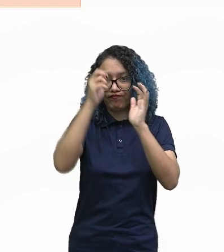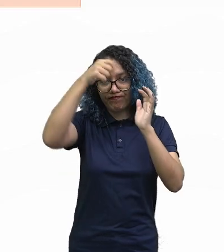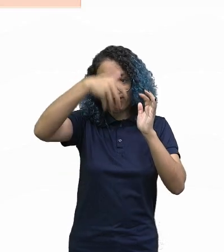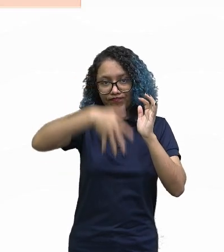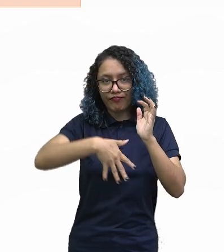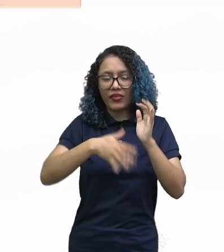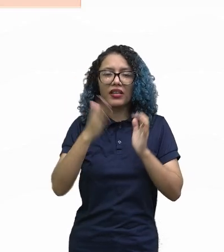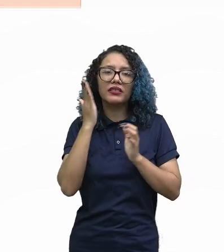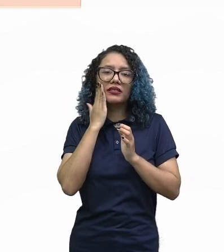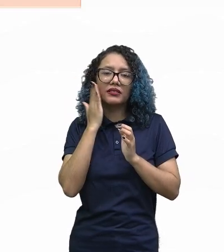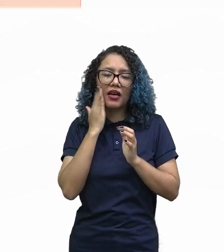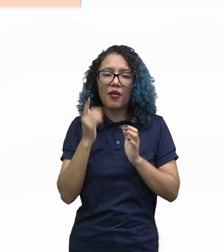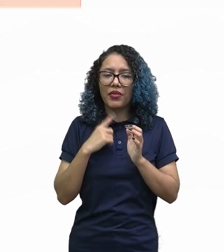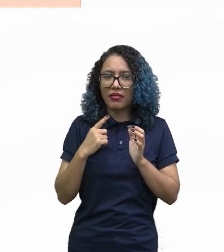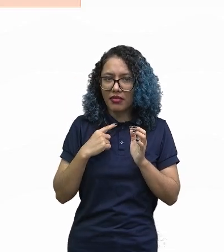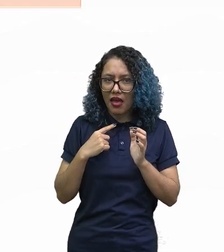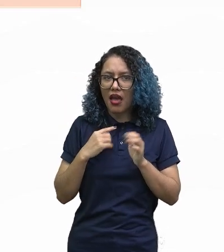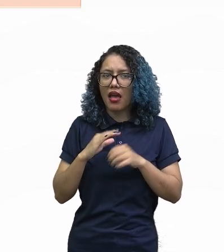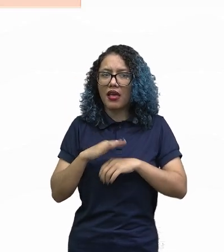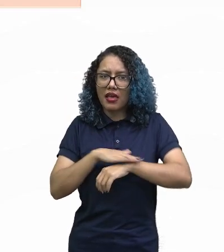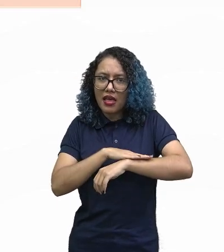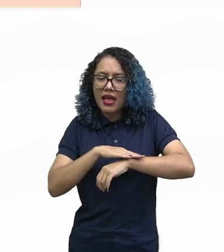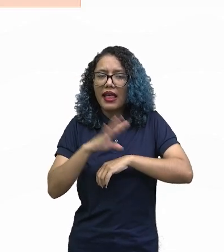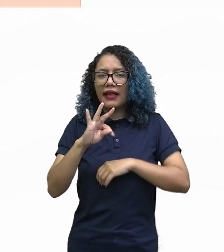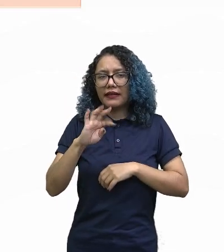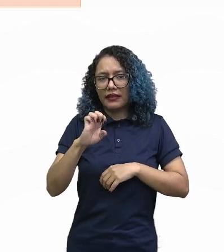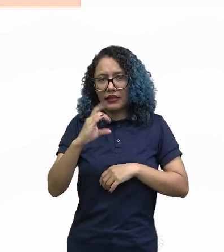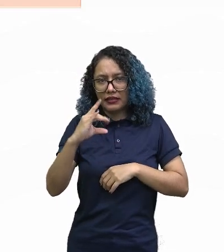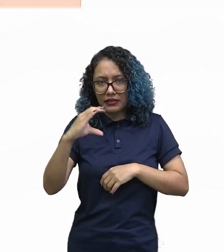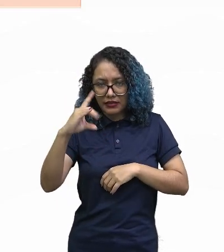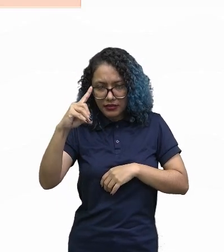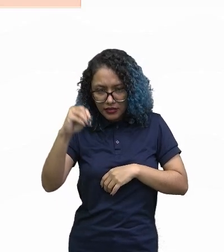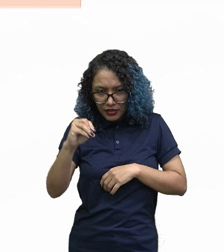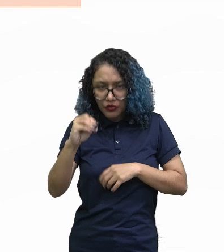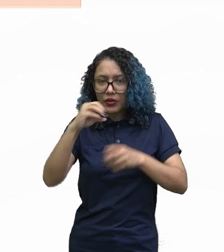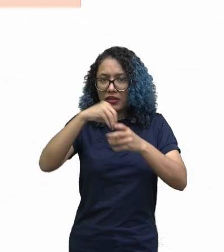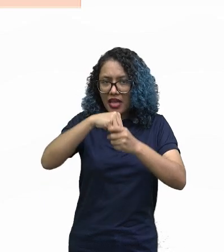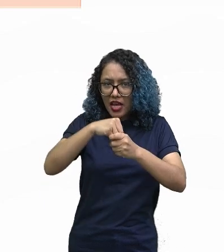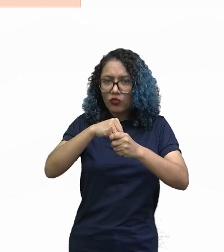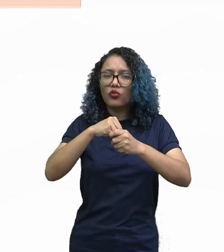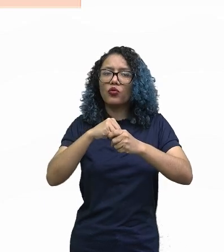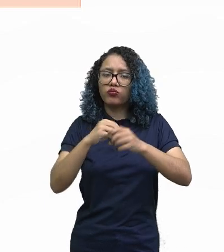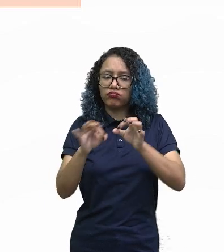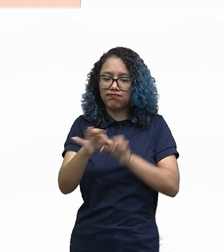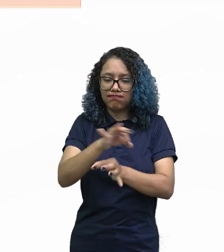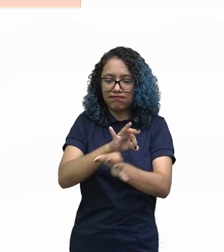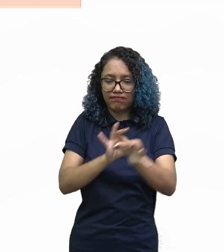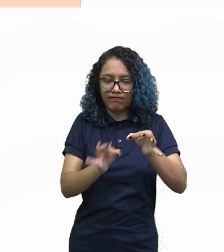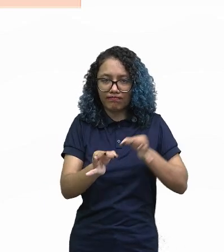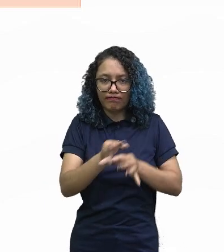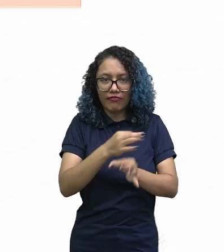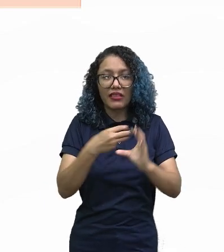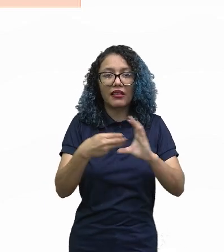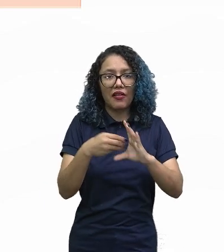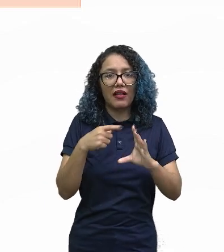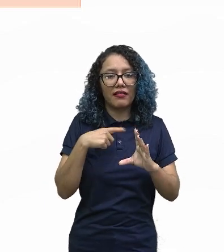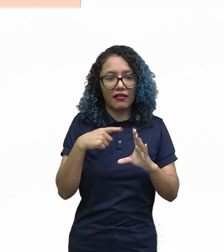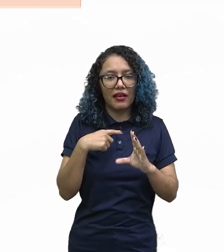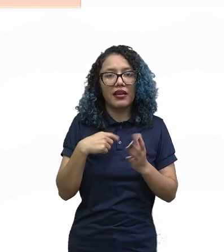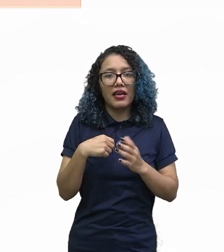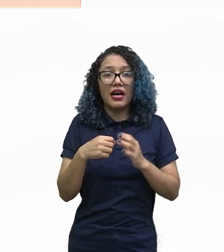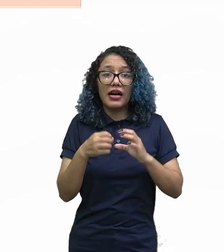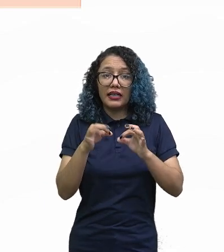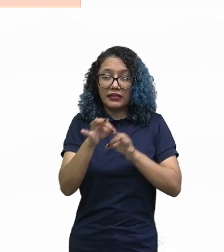sistema nervoso é composto de tecidos e esses tecidos são compostos de células. As células específicas do